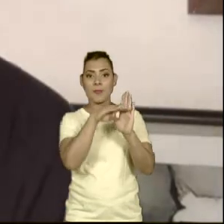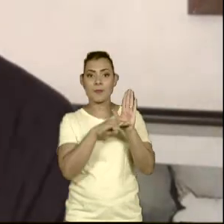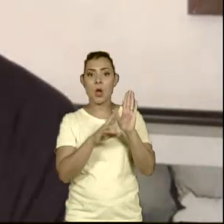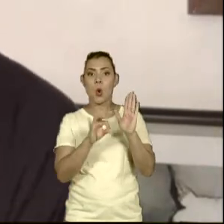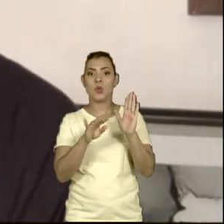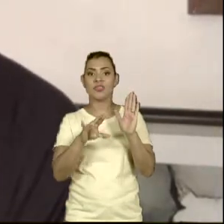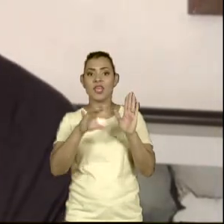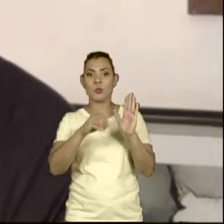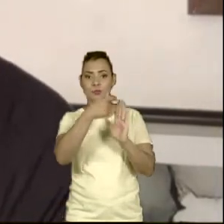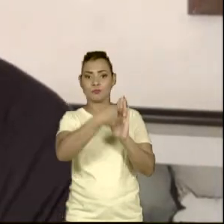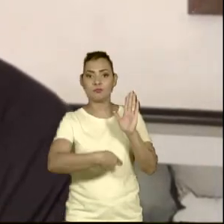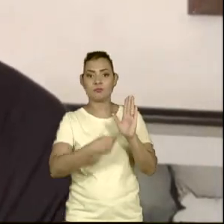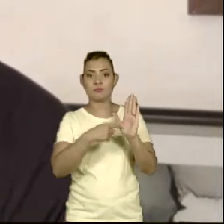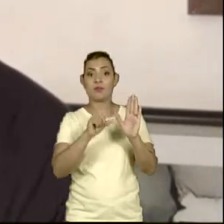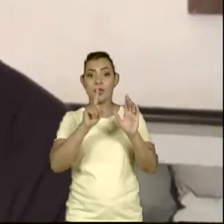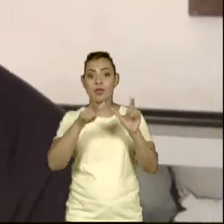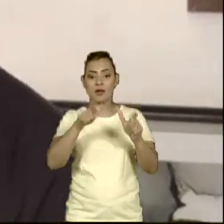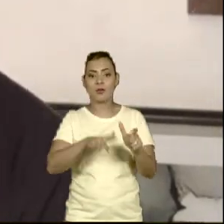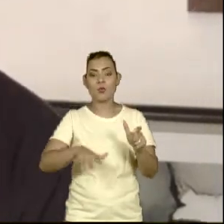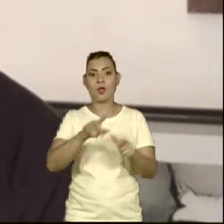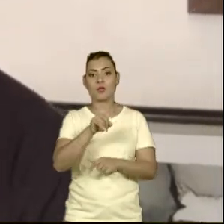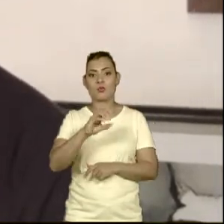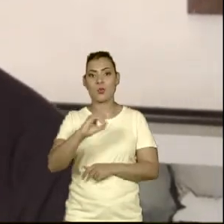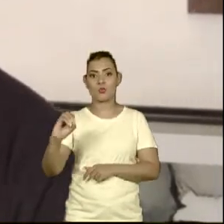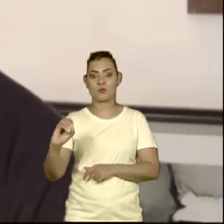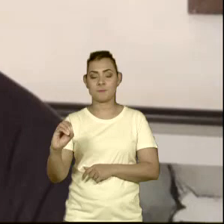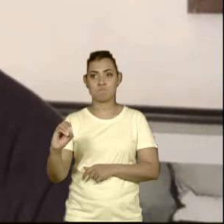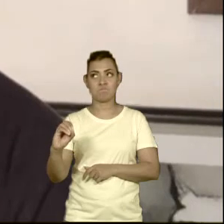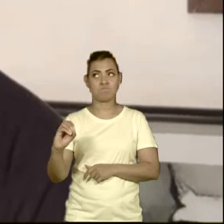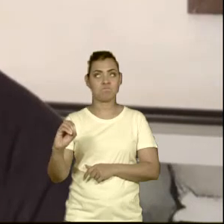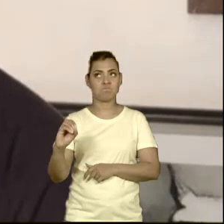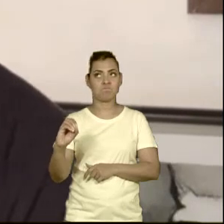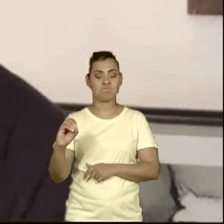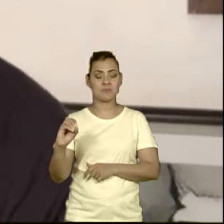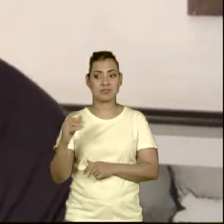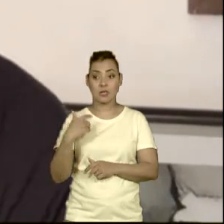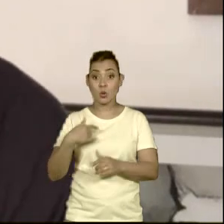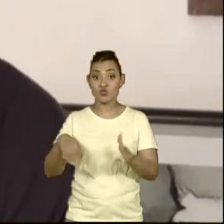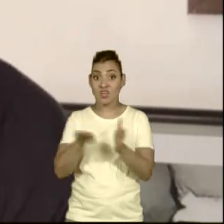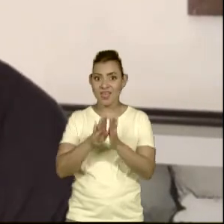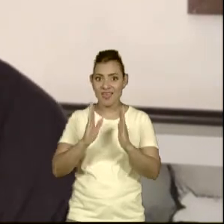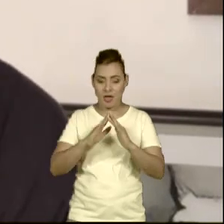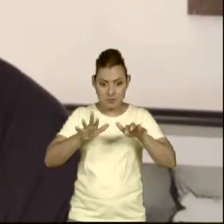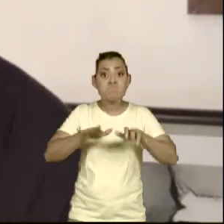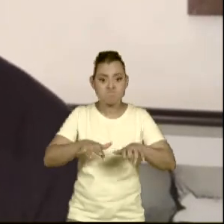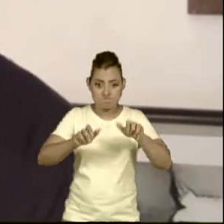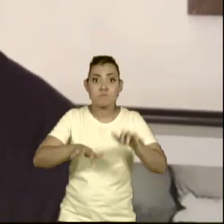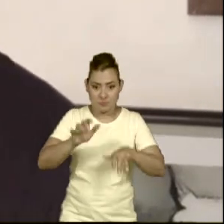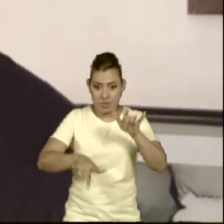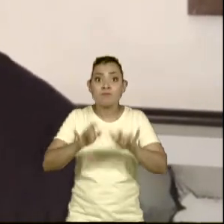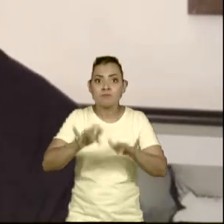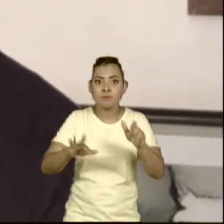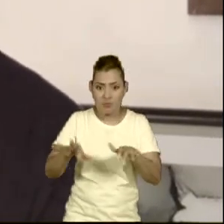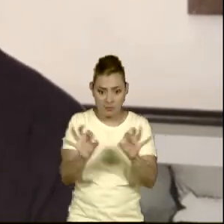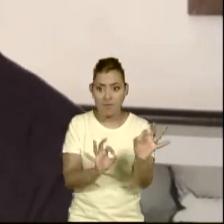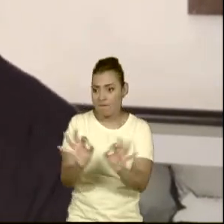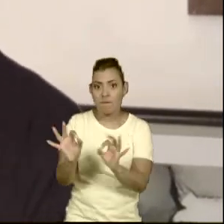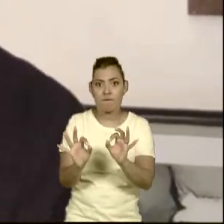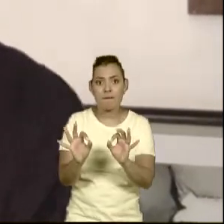que eu tinha escrito para o programa piloto era num zoológico. Qual foi o meu trabalho nesse dia? cheguei em casa, sentei no computador, tudo que era